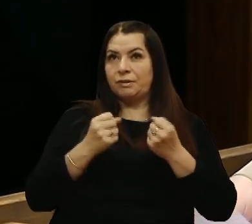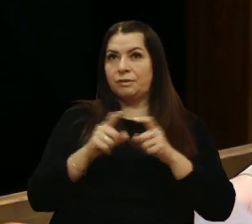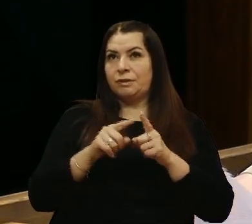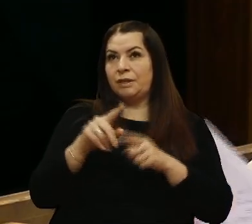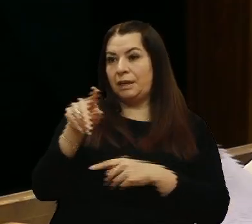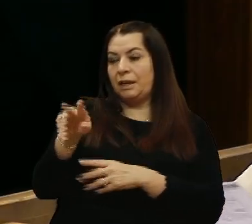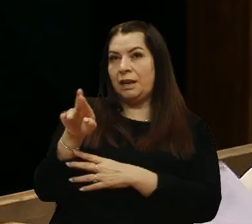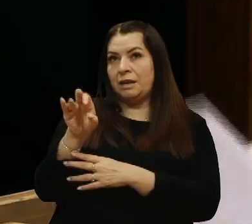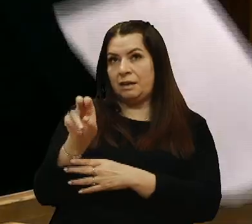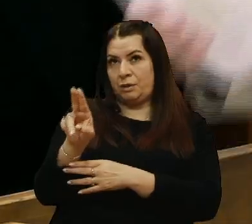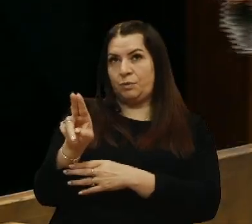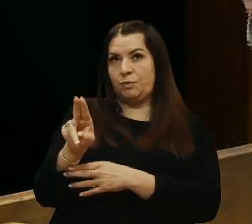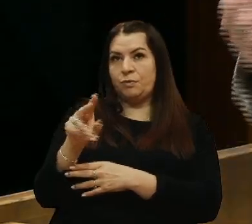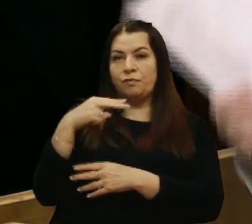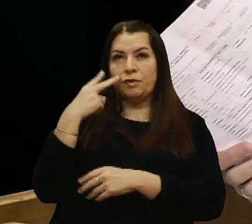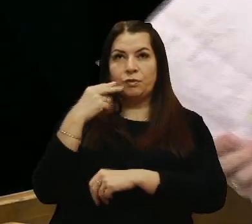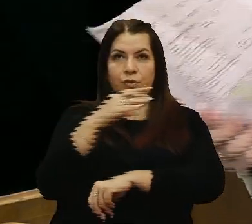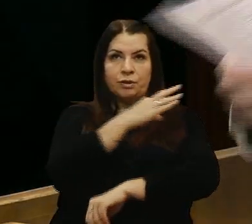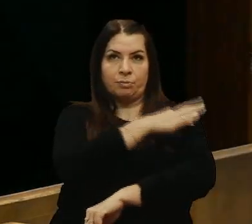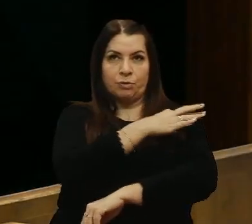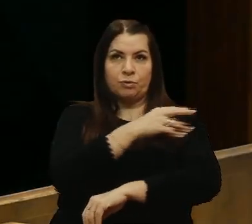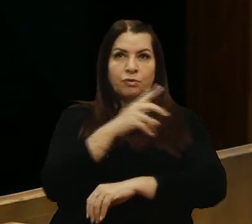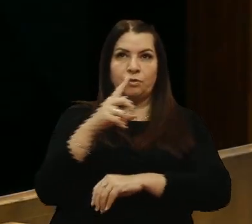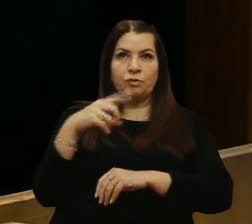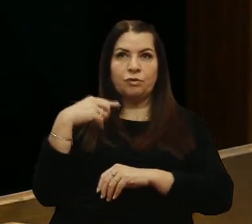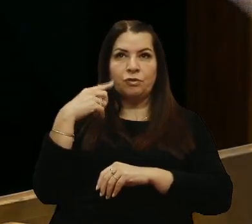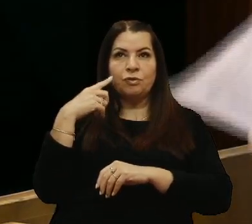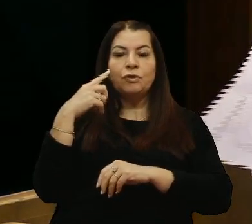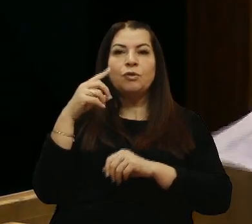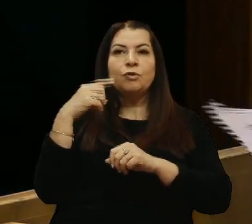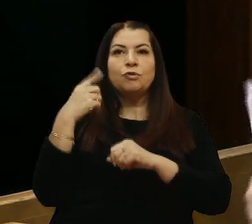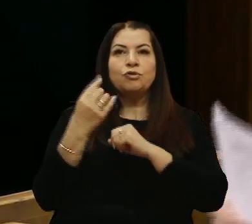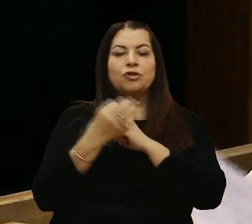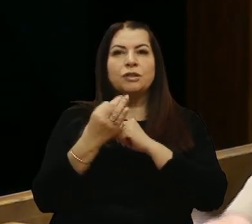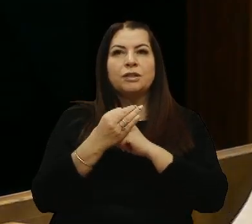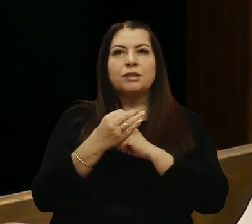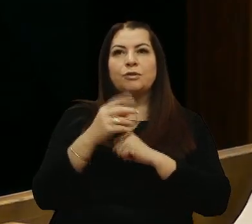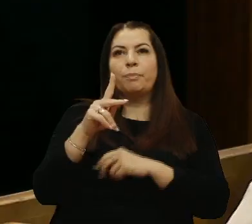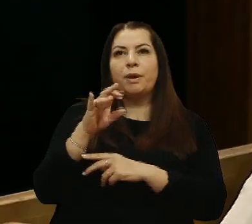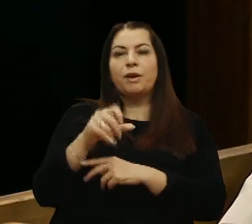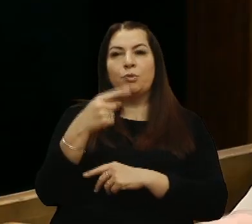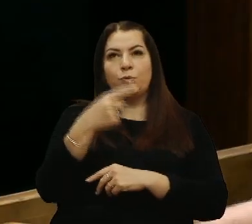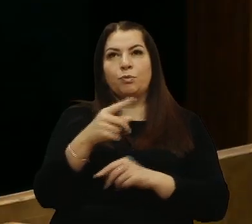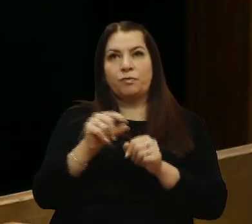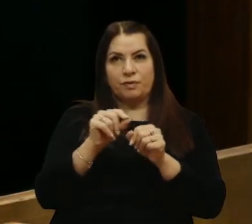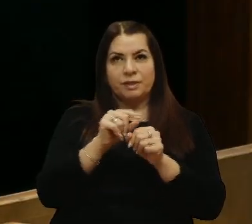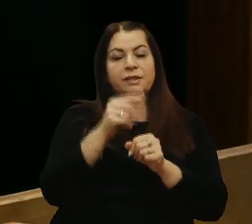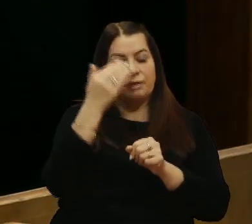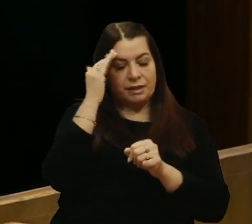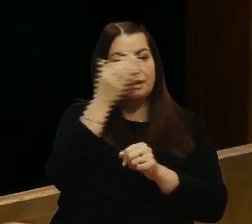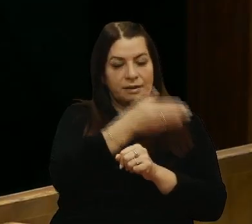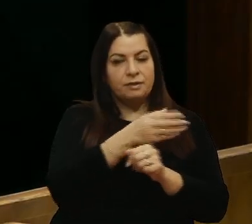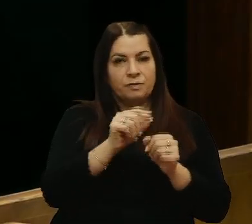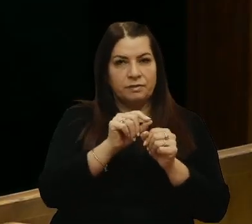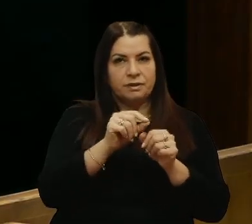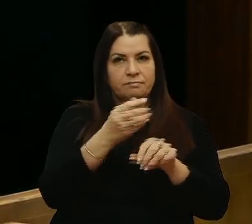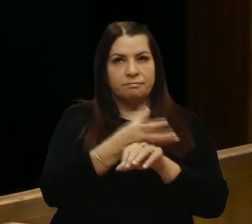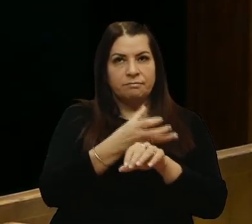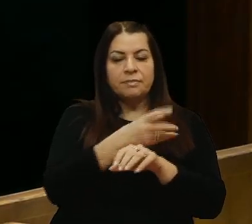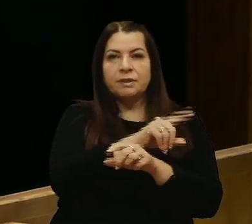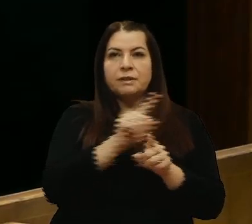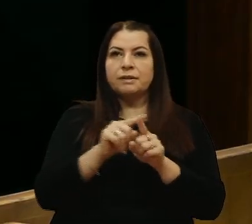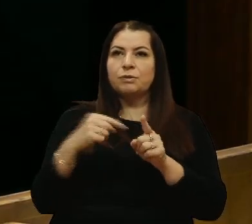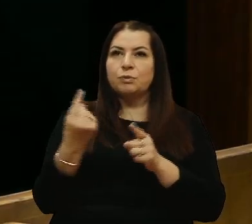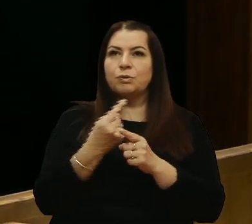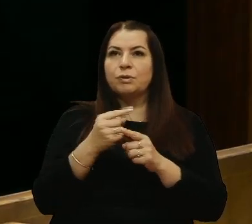pró-réu, vereador Ramon, o senhor, quando fizer direito penal 1, acredita que até que seja fazendo, ou quando fizer processo penal 1, vai entender, que os demais